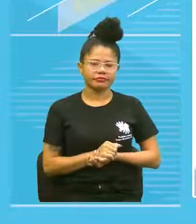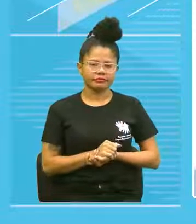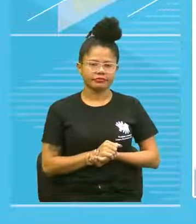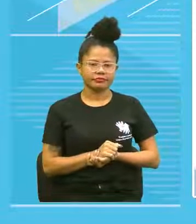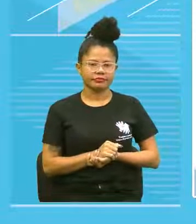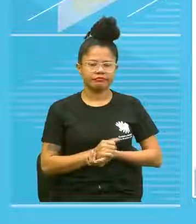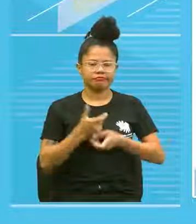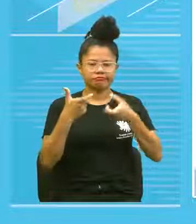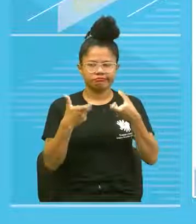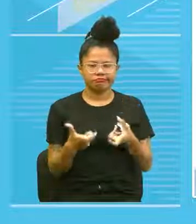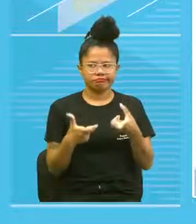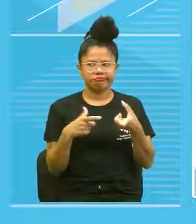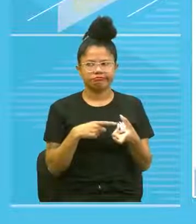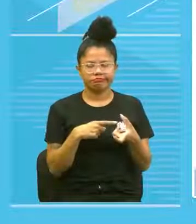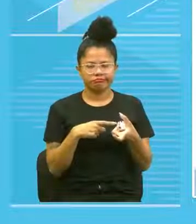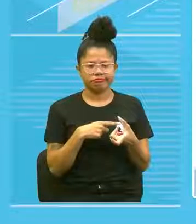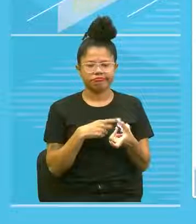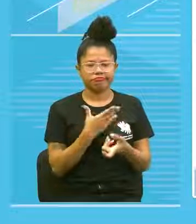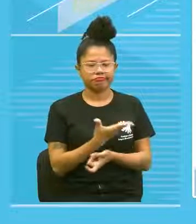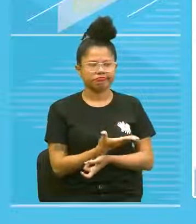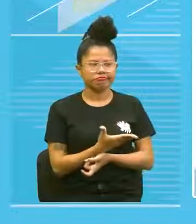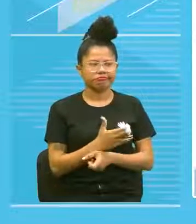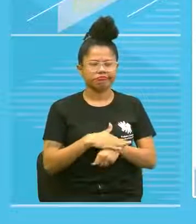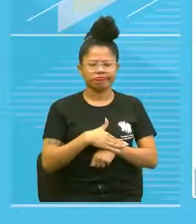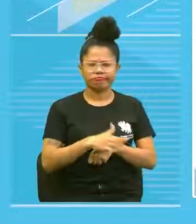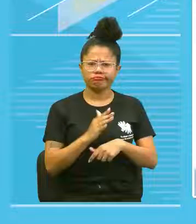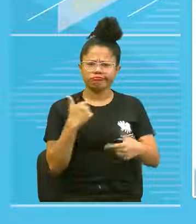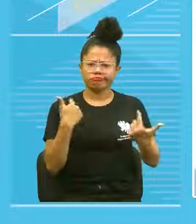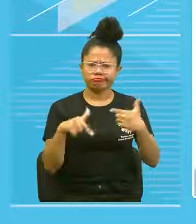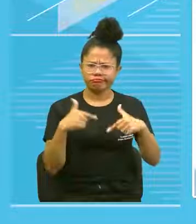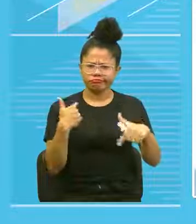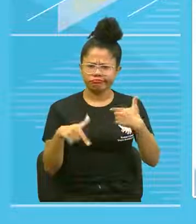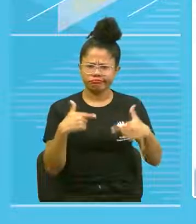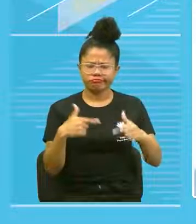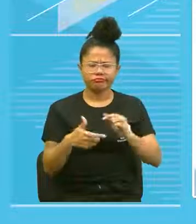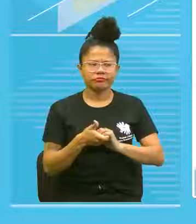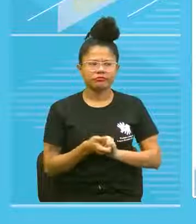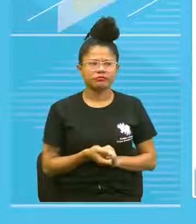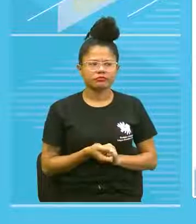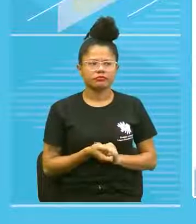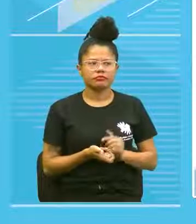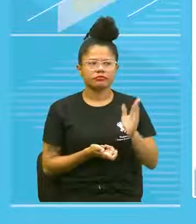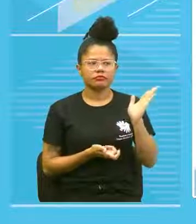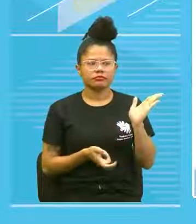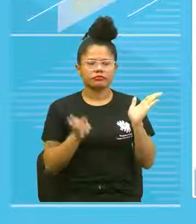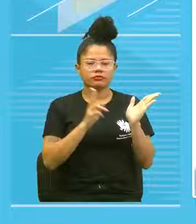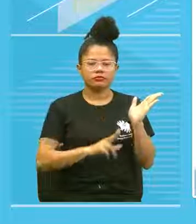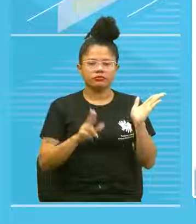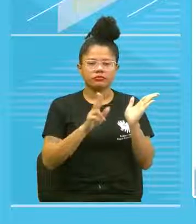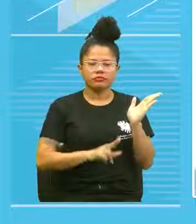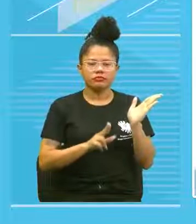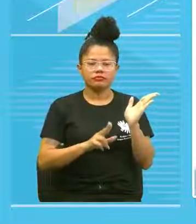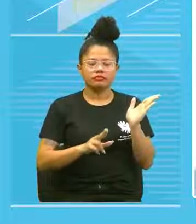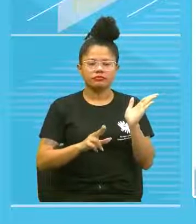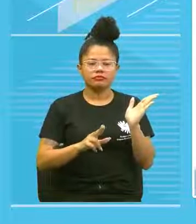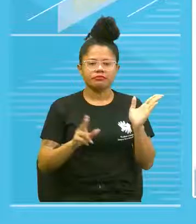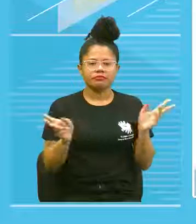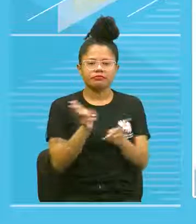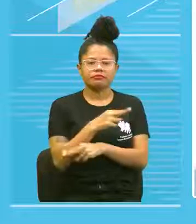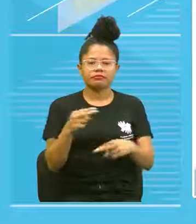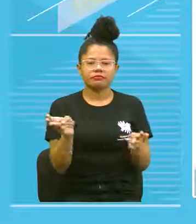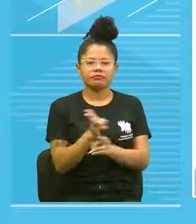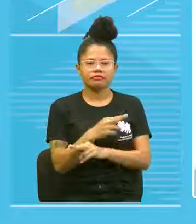e é uma região com potencial de produção de energia por meio dos Ventos